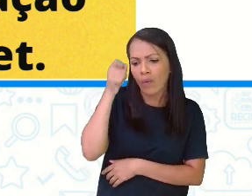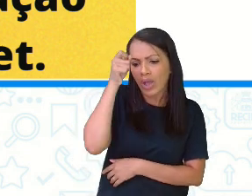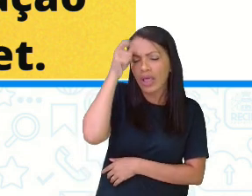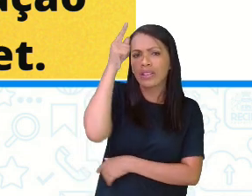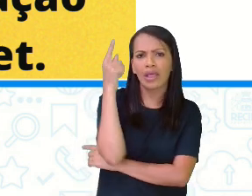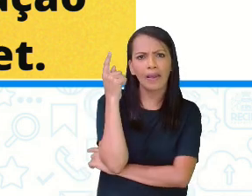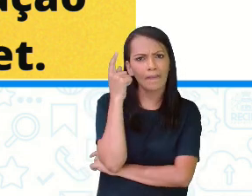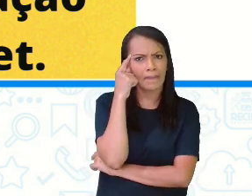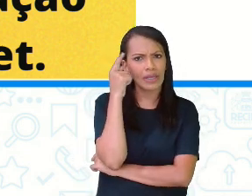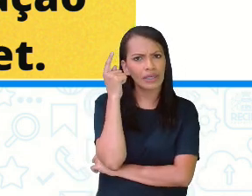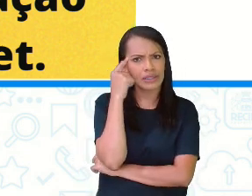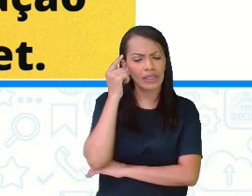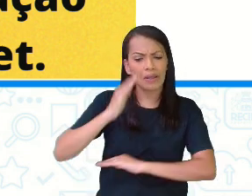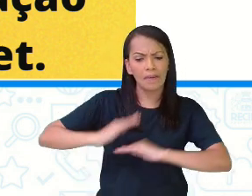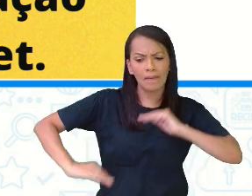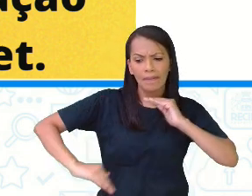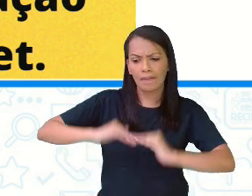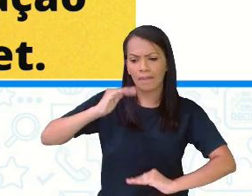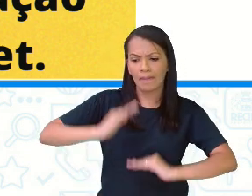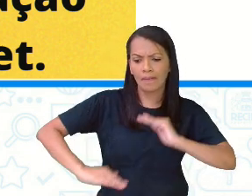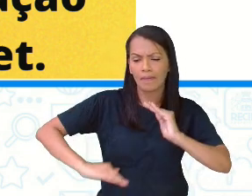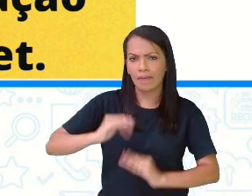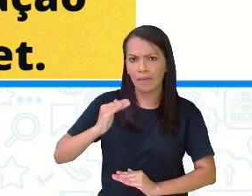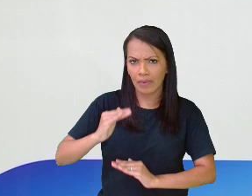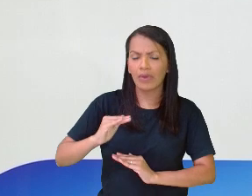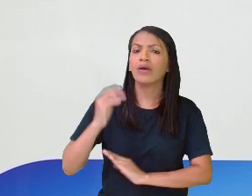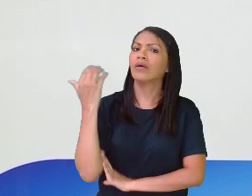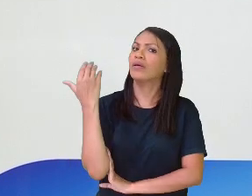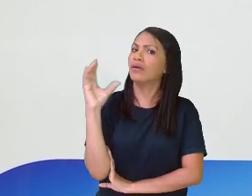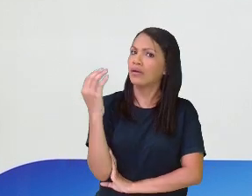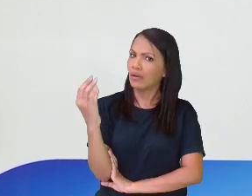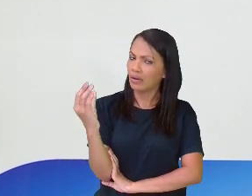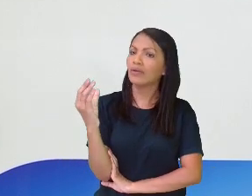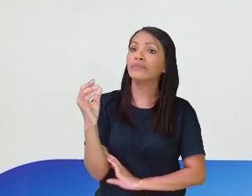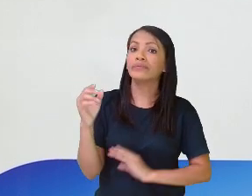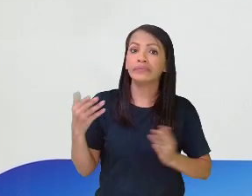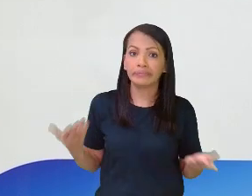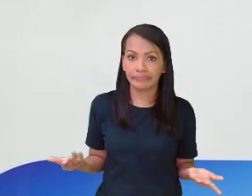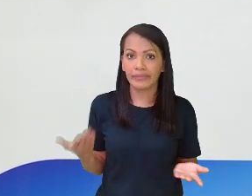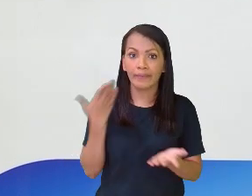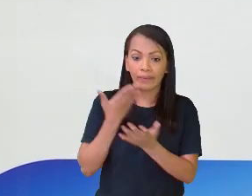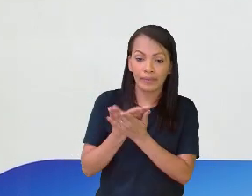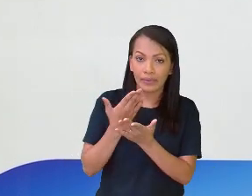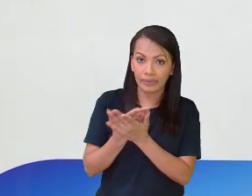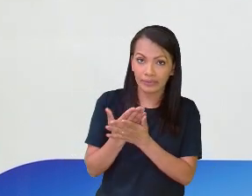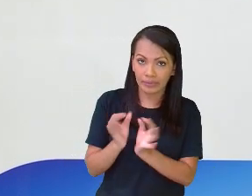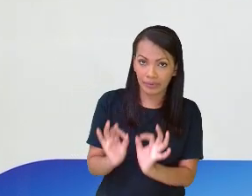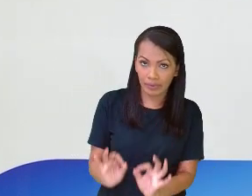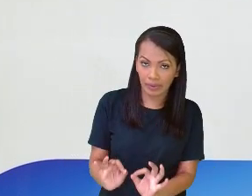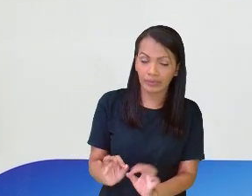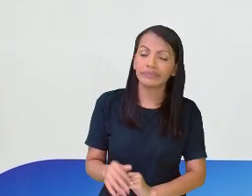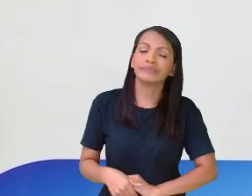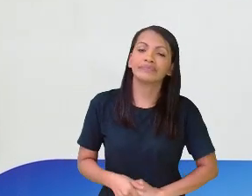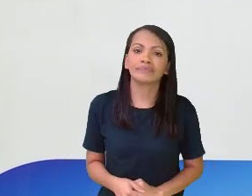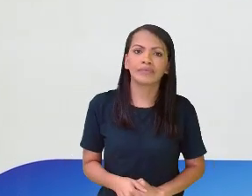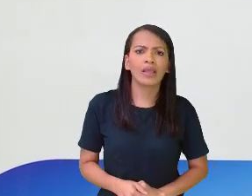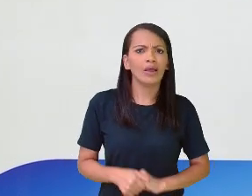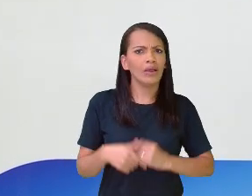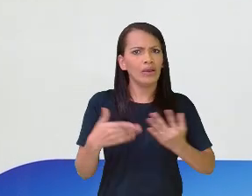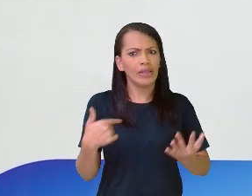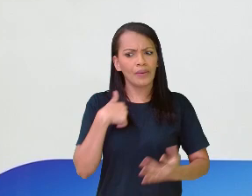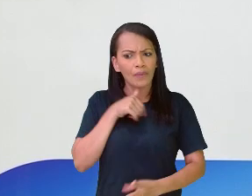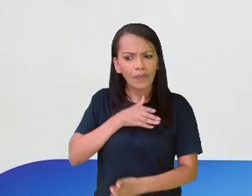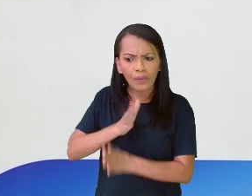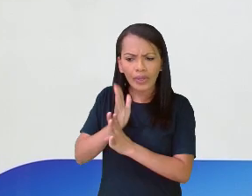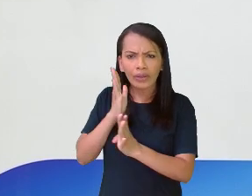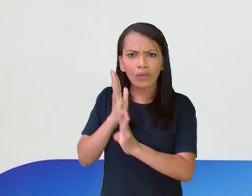pensada por cientistas que eles acham prováveis, mas que ainda está sendo estudado, tá? Aí, onde é que eu posso encontrar